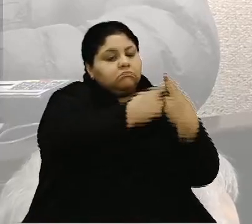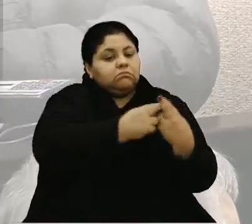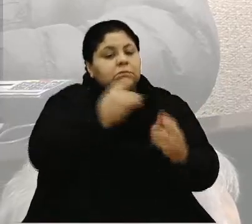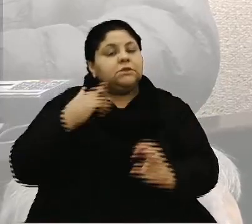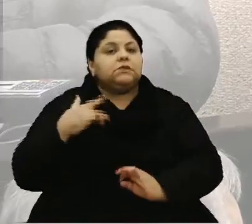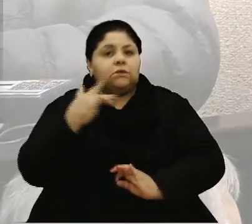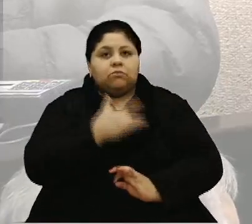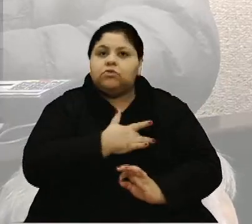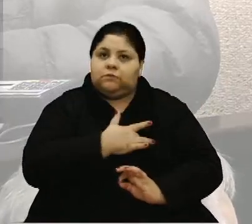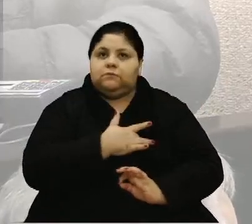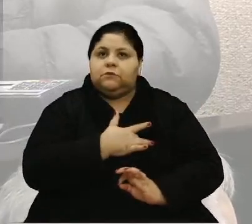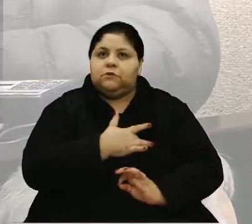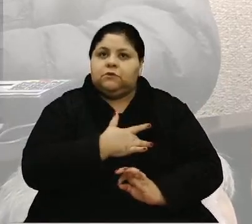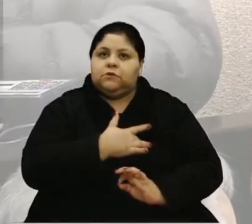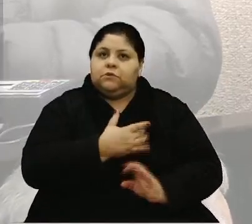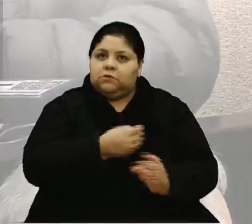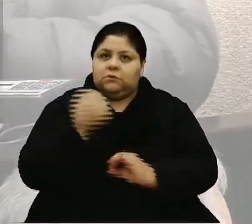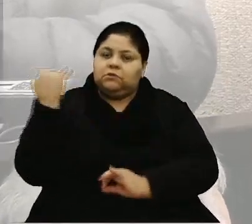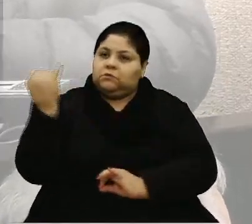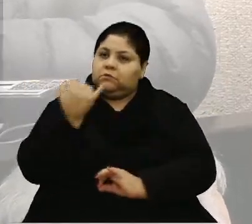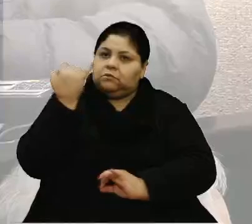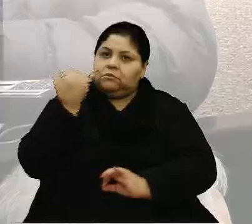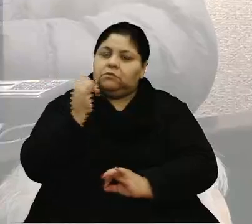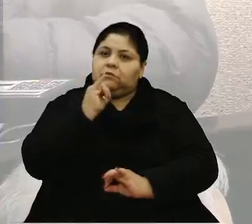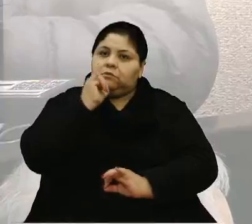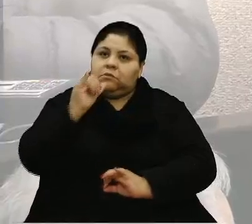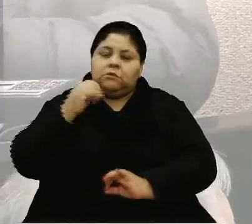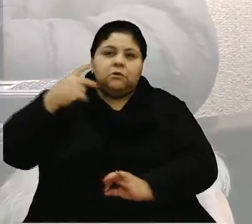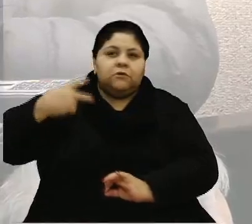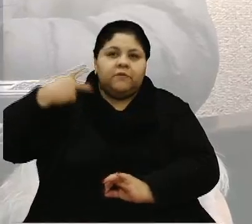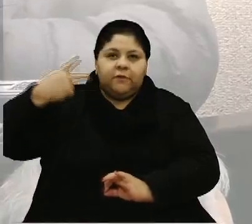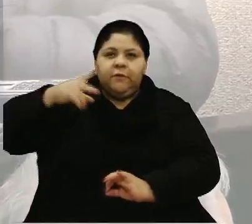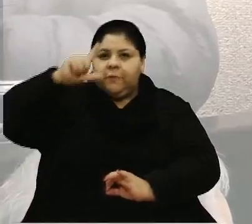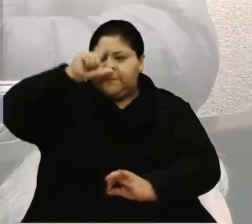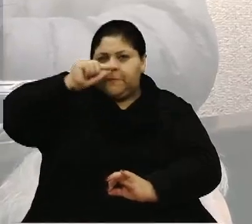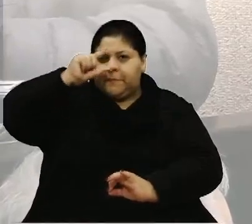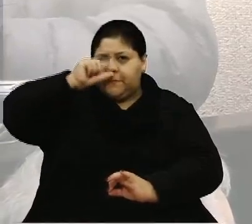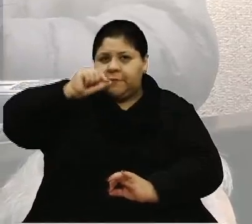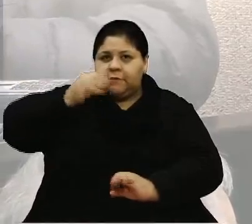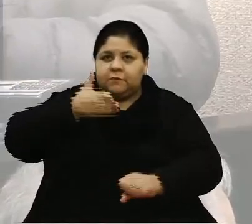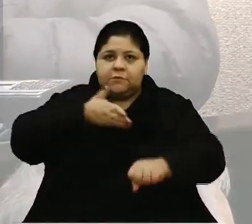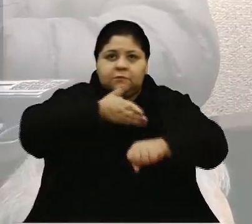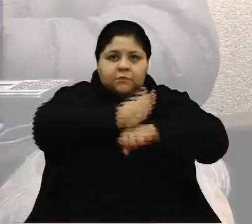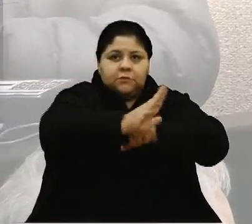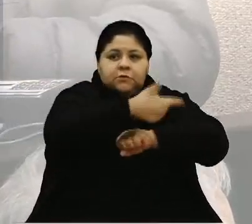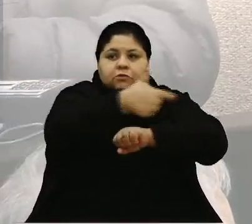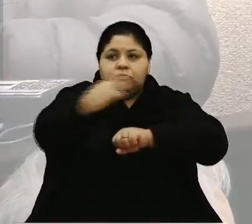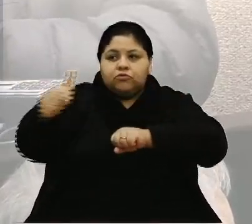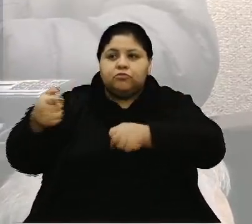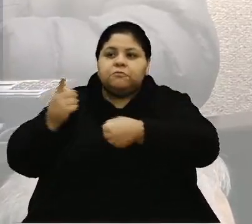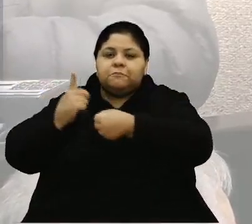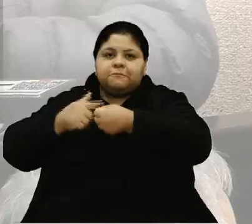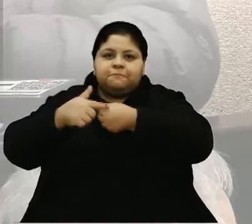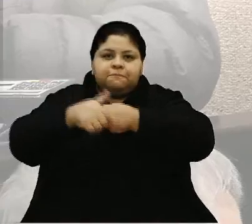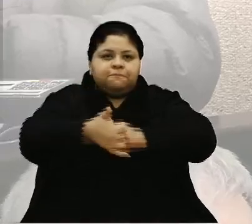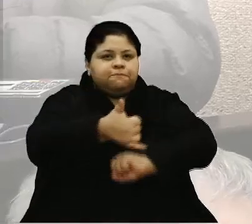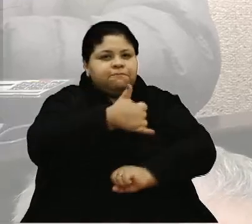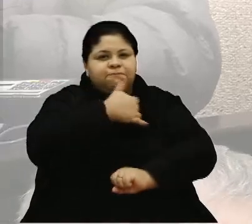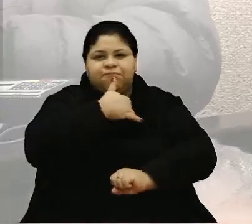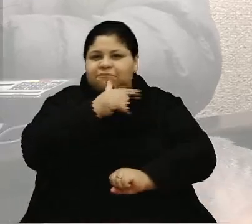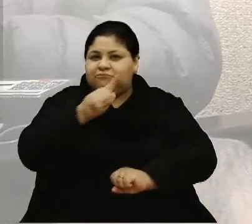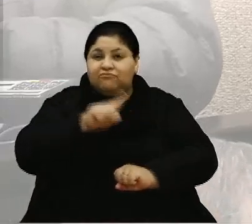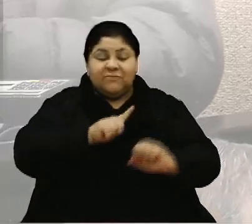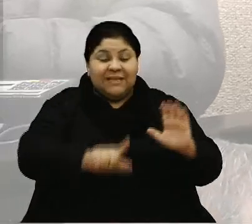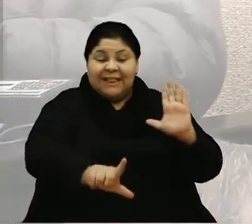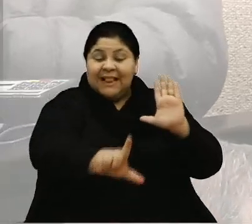saúde. Muito importante também a ponderação do vereador Fantinel sobre a participação dos outros municípios, que infelizmente não tem nenhuma